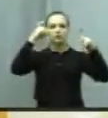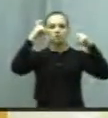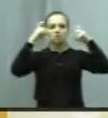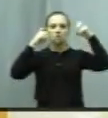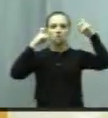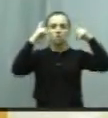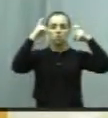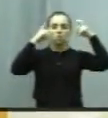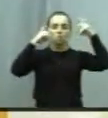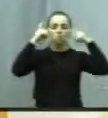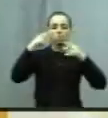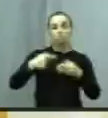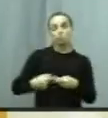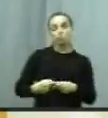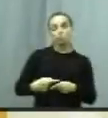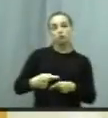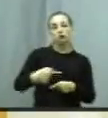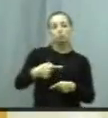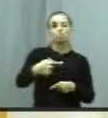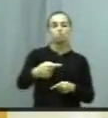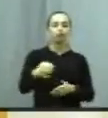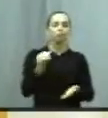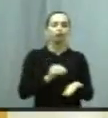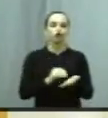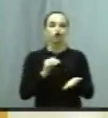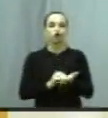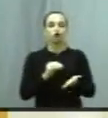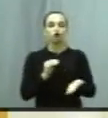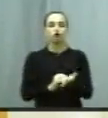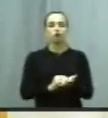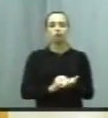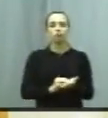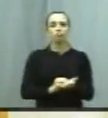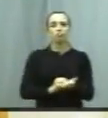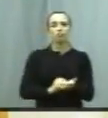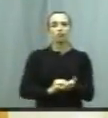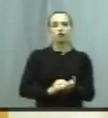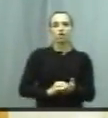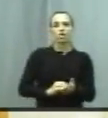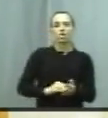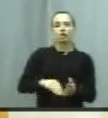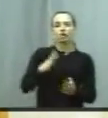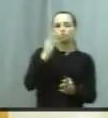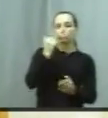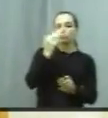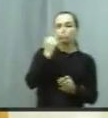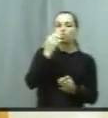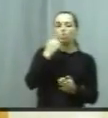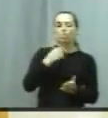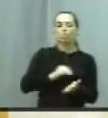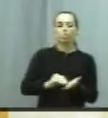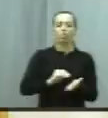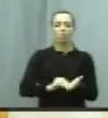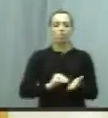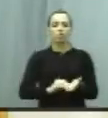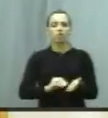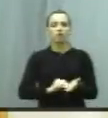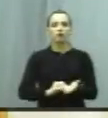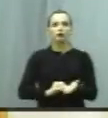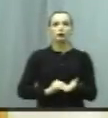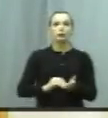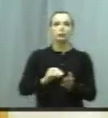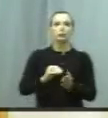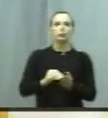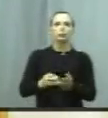essa semana da falta de cestas básicas que a secretaria de assistência social